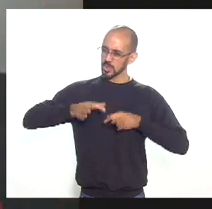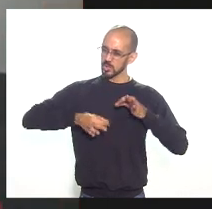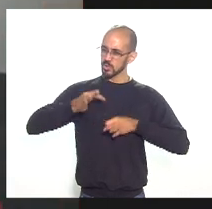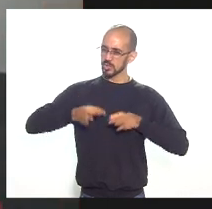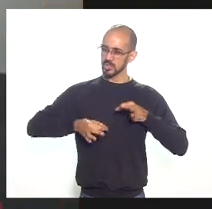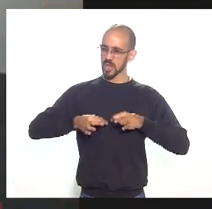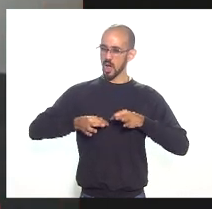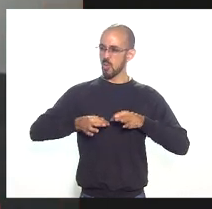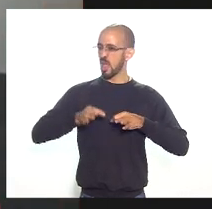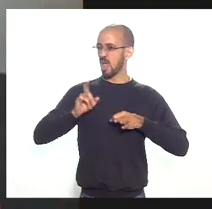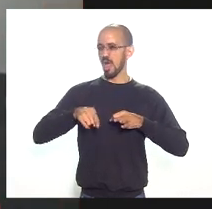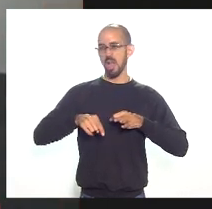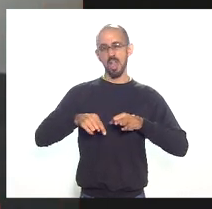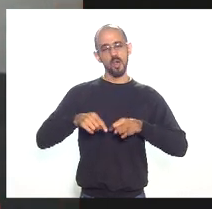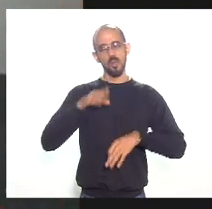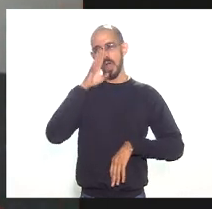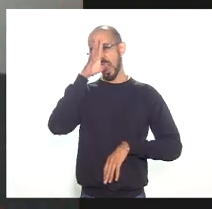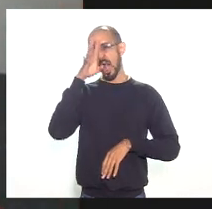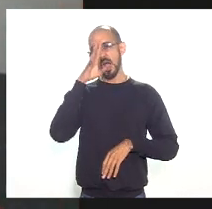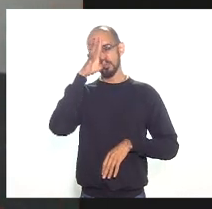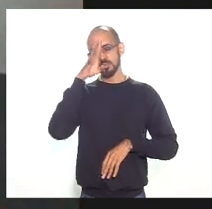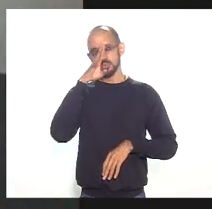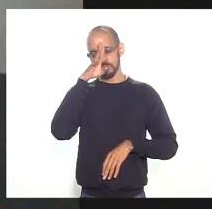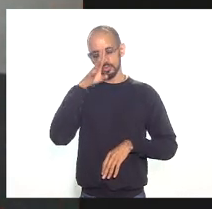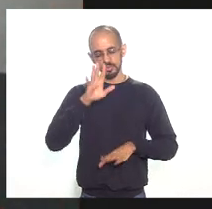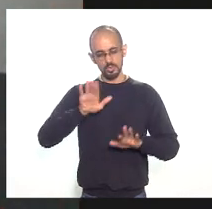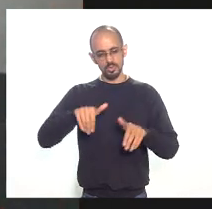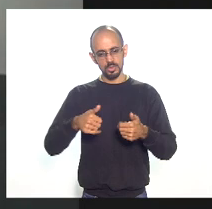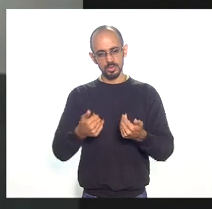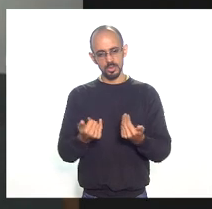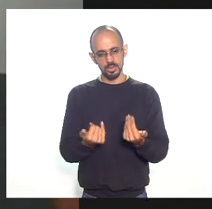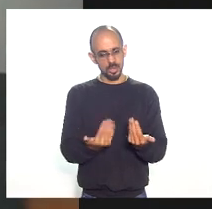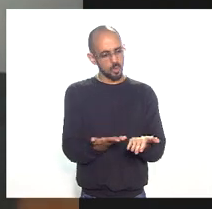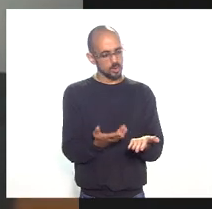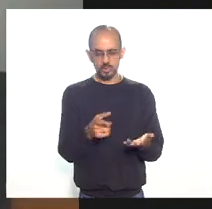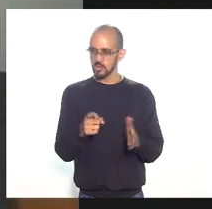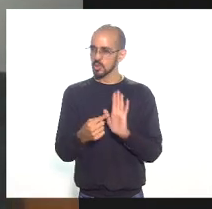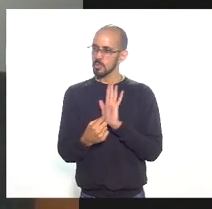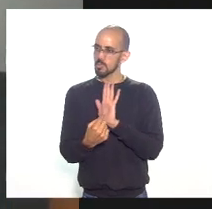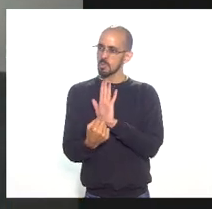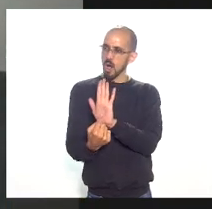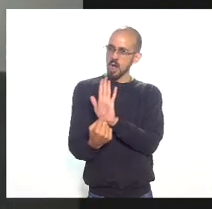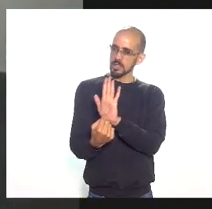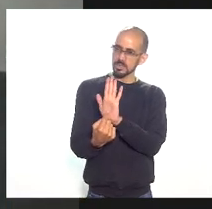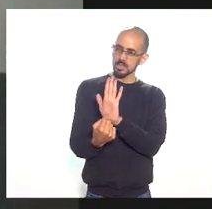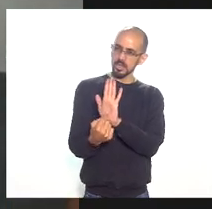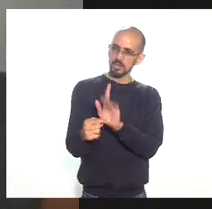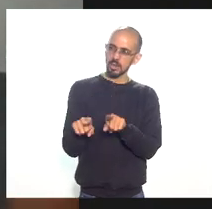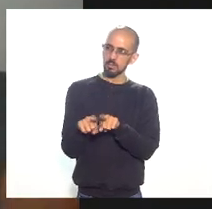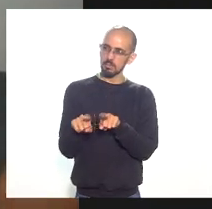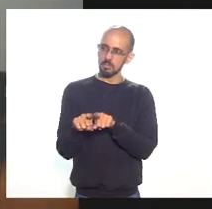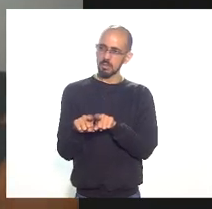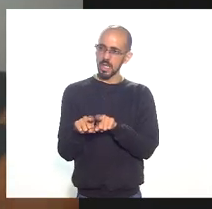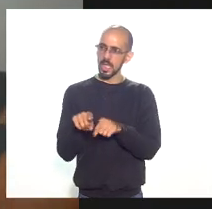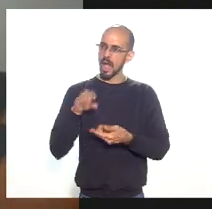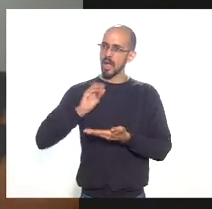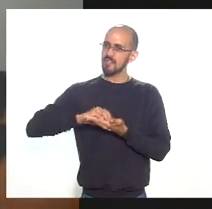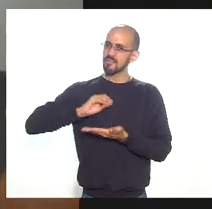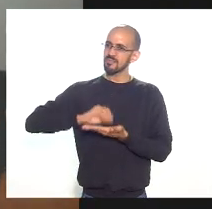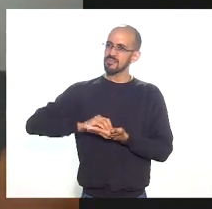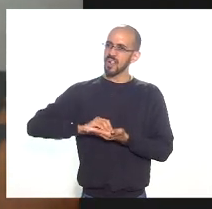completamente absurdo. Isso demonstra, inclusive, não só a falta de